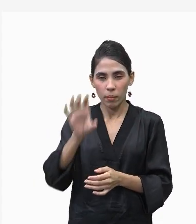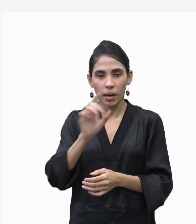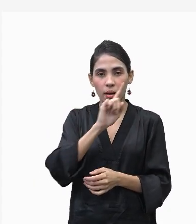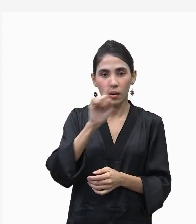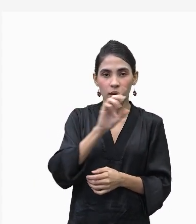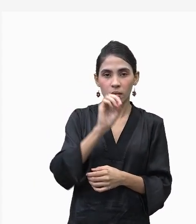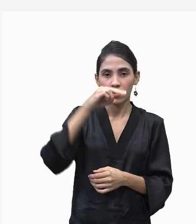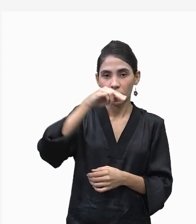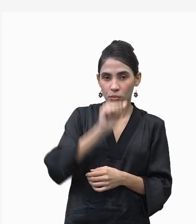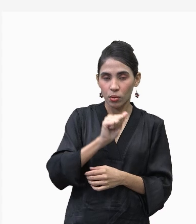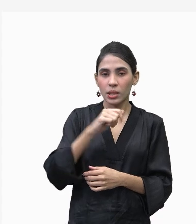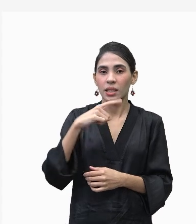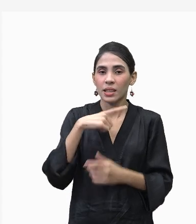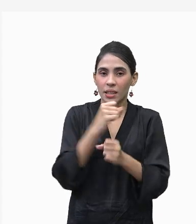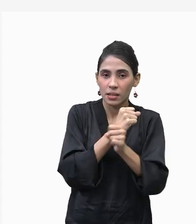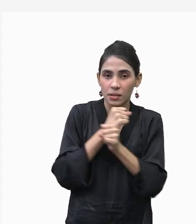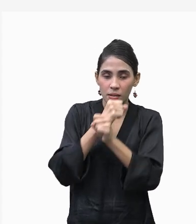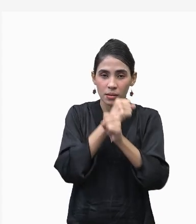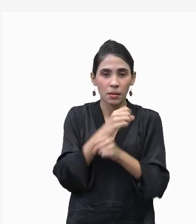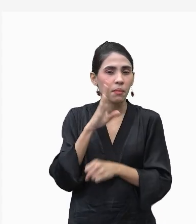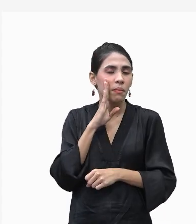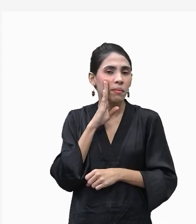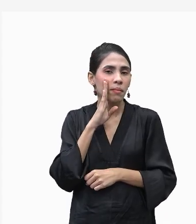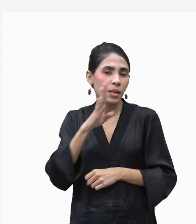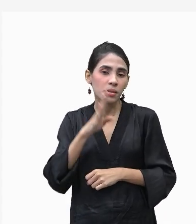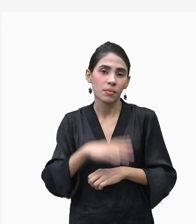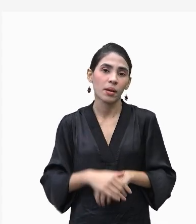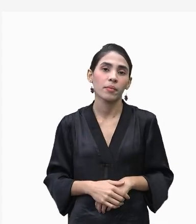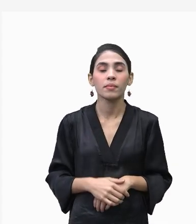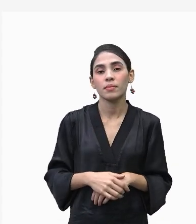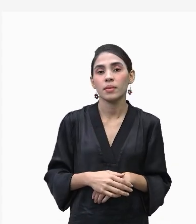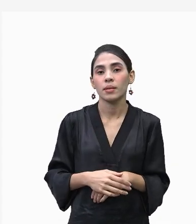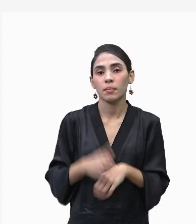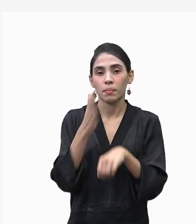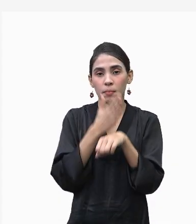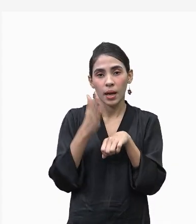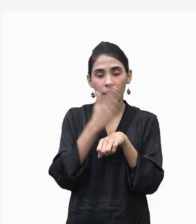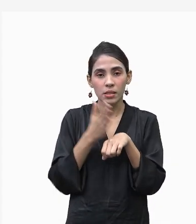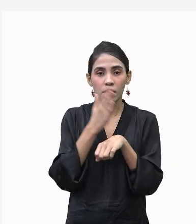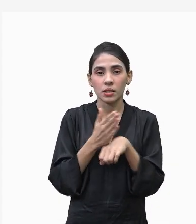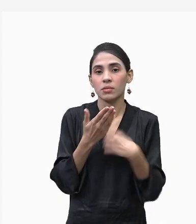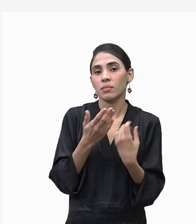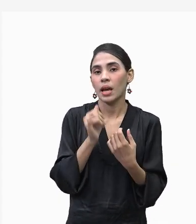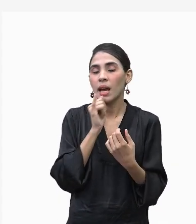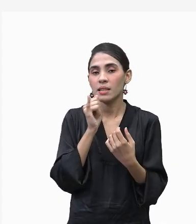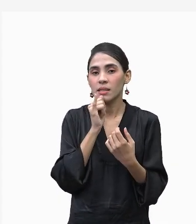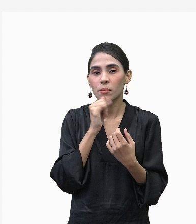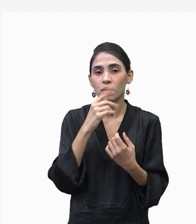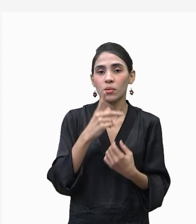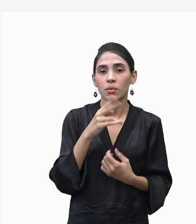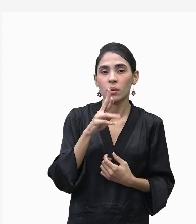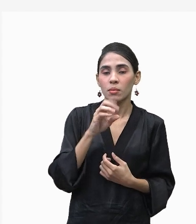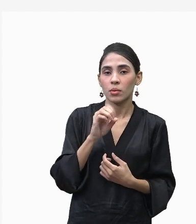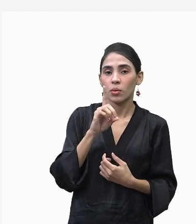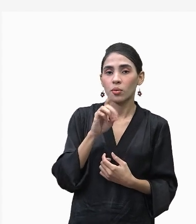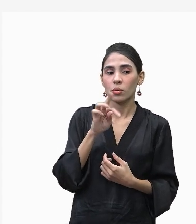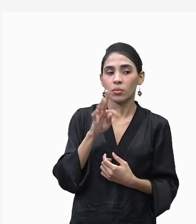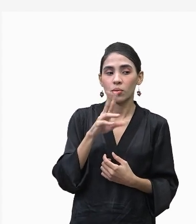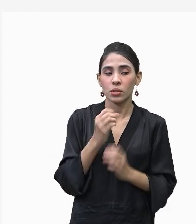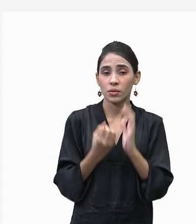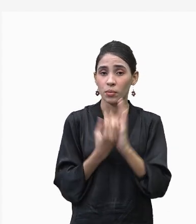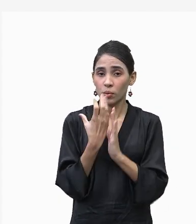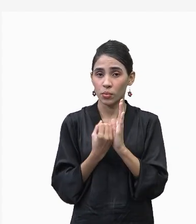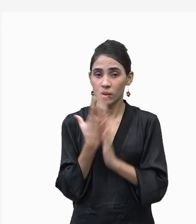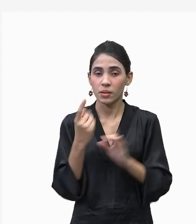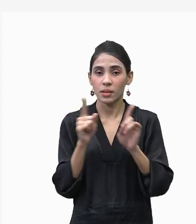temos a defesa do coração florestal com base em atividades produtivas, temos também defesa